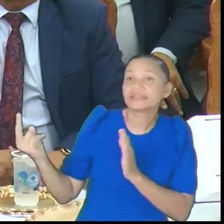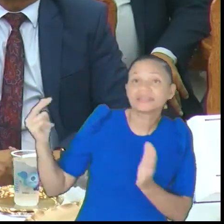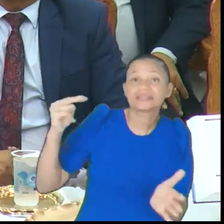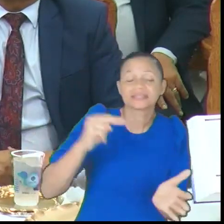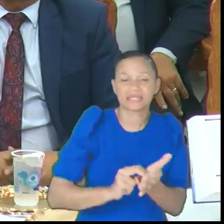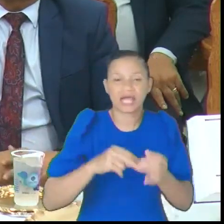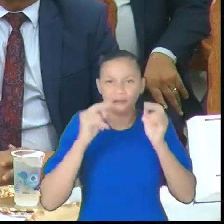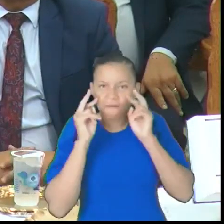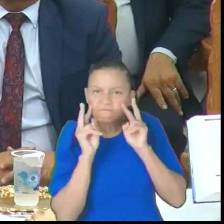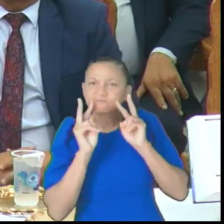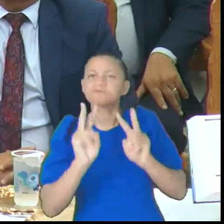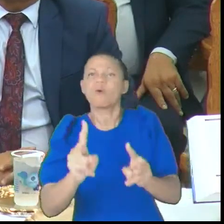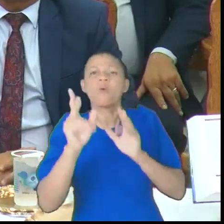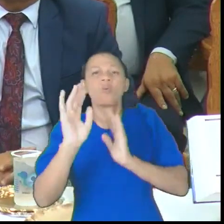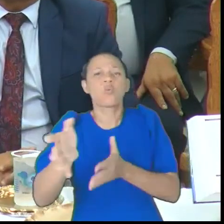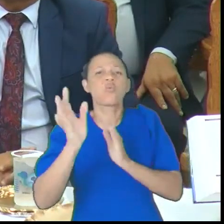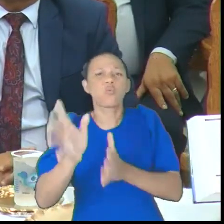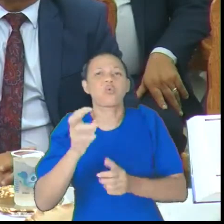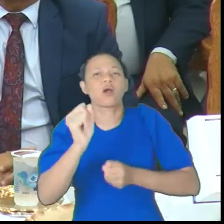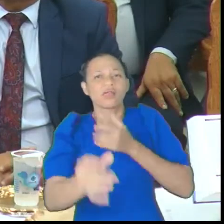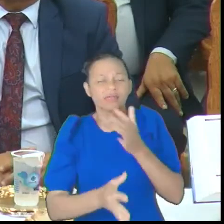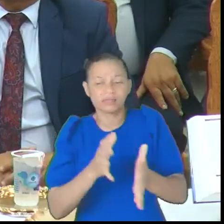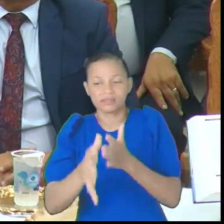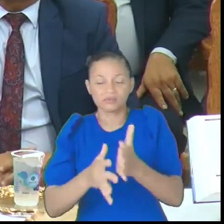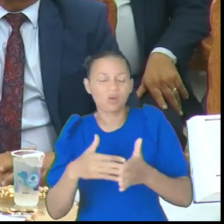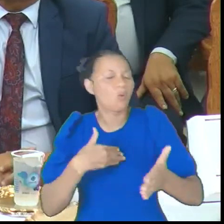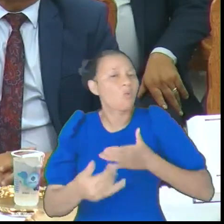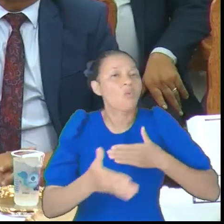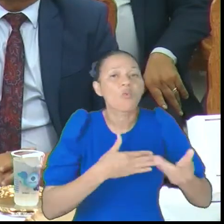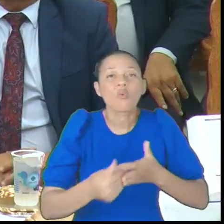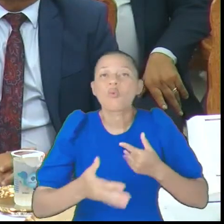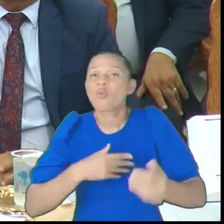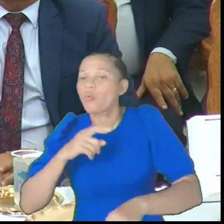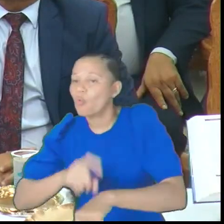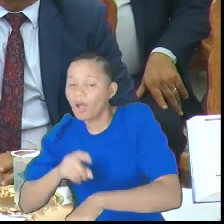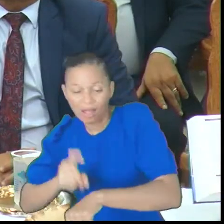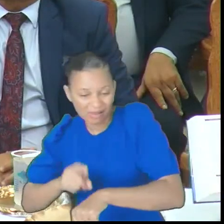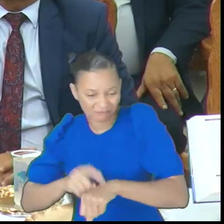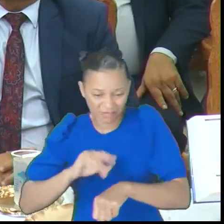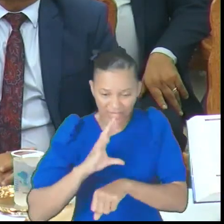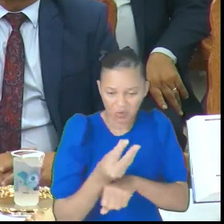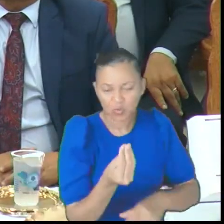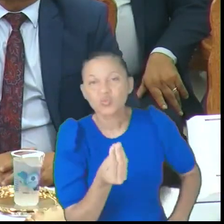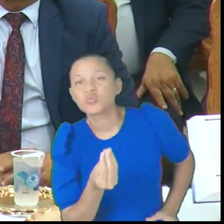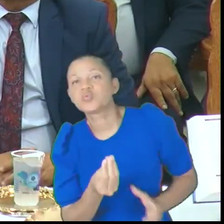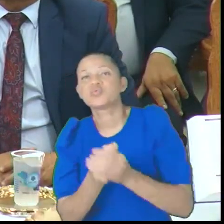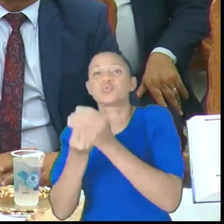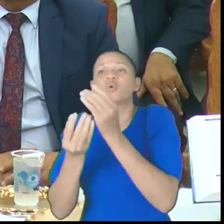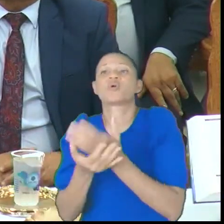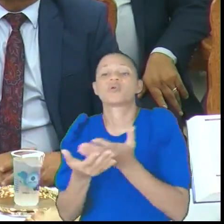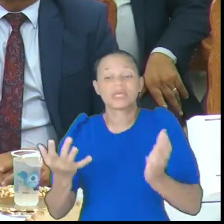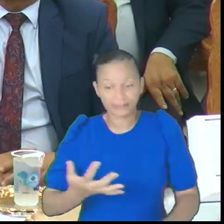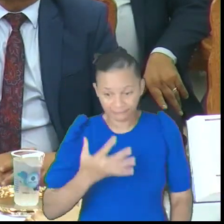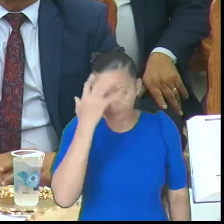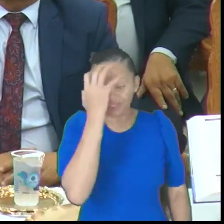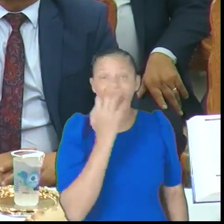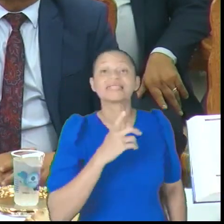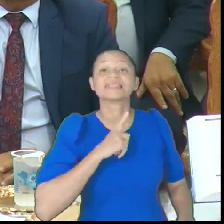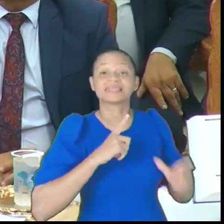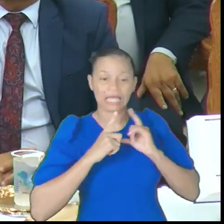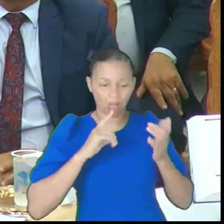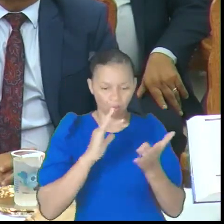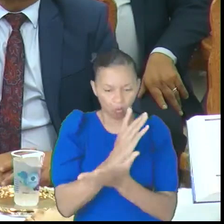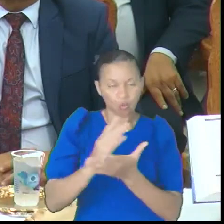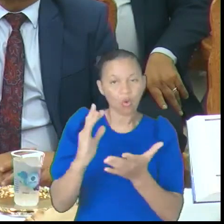nós olhamos para frente e dizemos que a qualquer hora a igreja será tomada da terra. É sério que existem